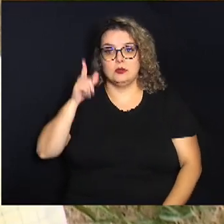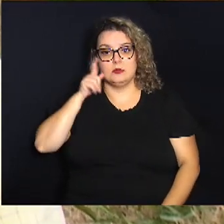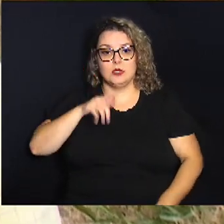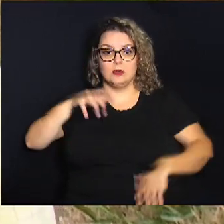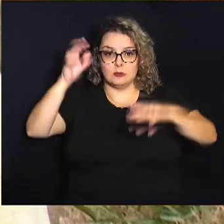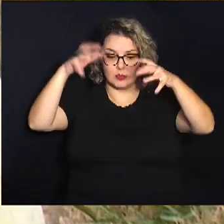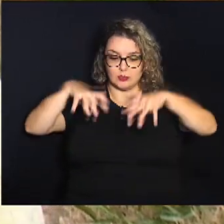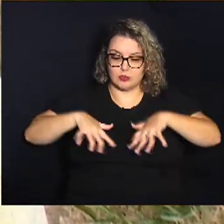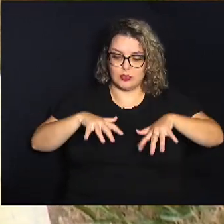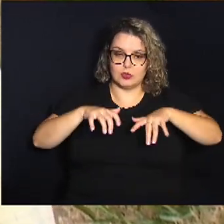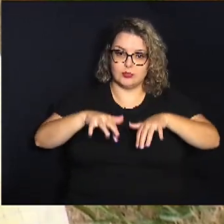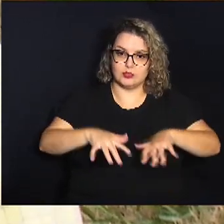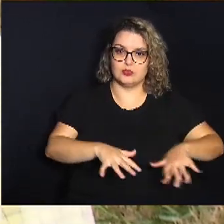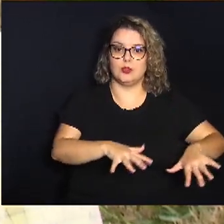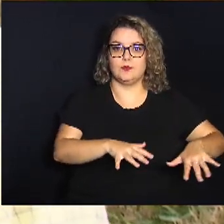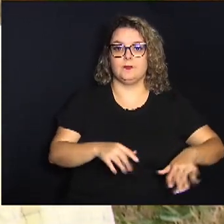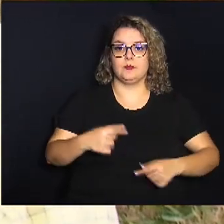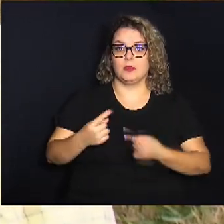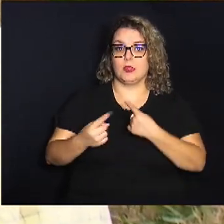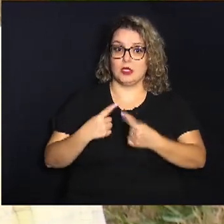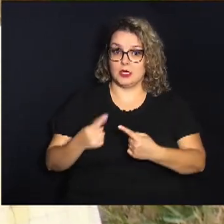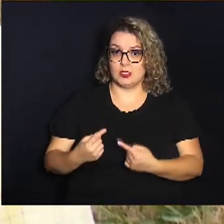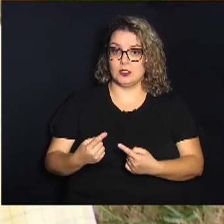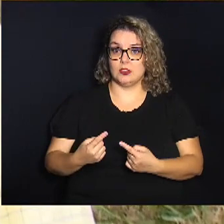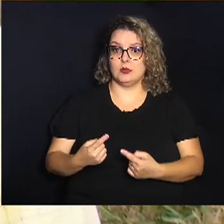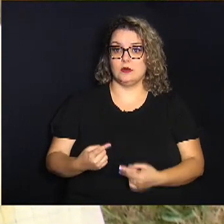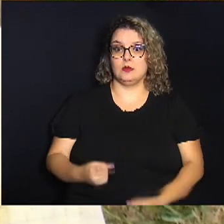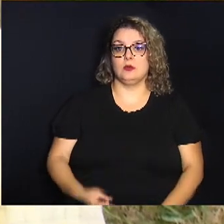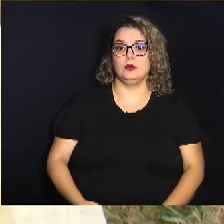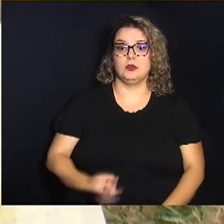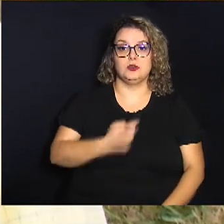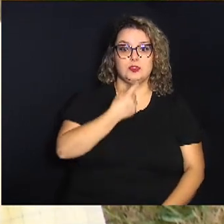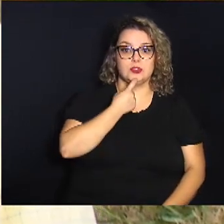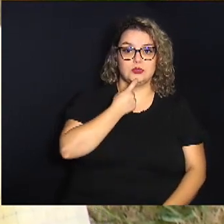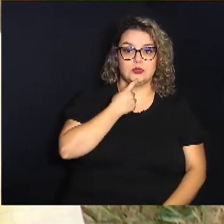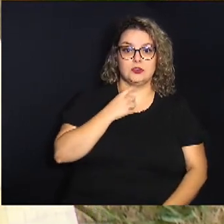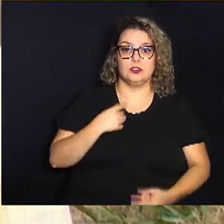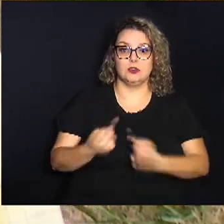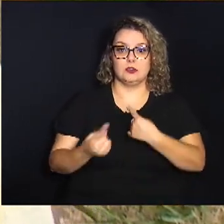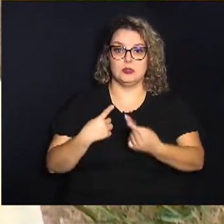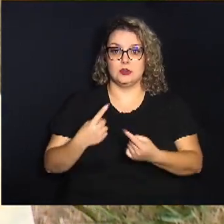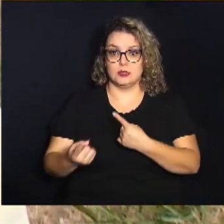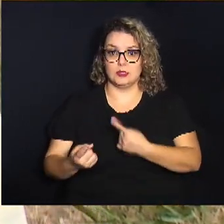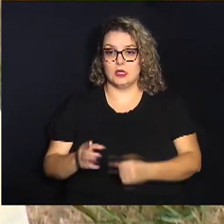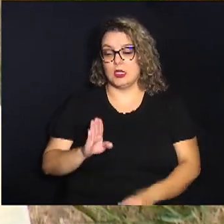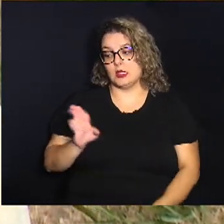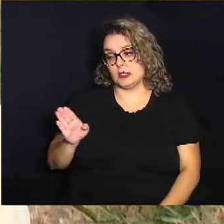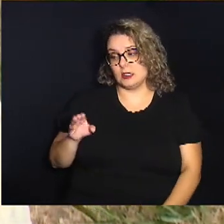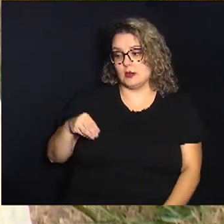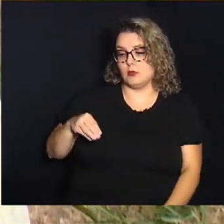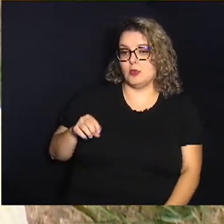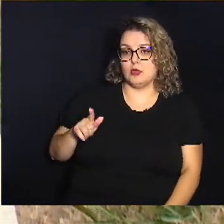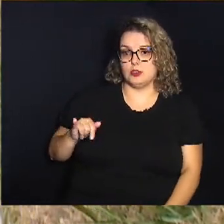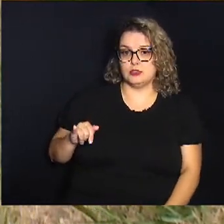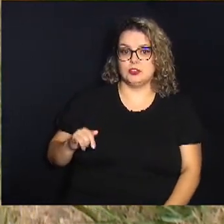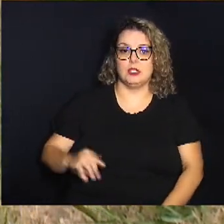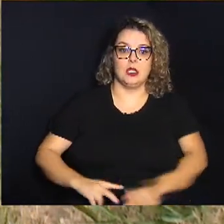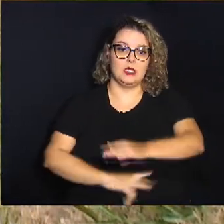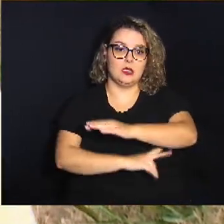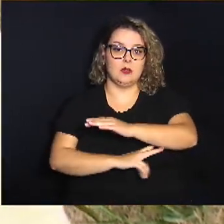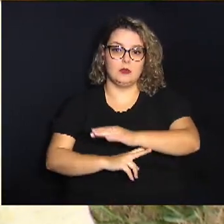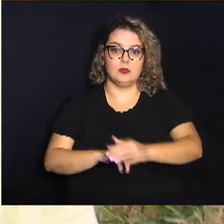chuva nessa estrada que liga aqui a Campinas, a estrada que vai de Campinas para Mogi até a ponte do Atibaia.